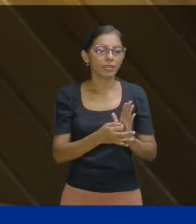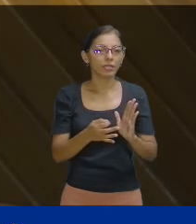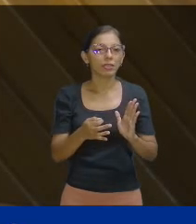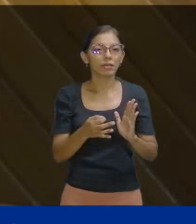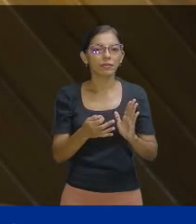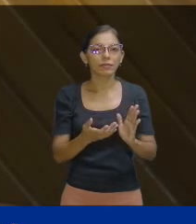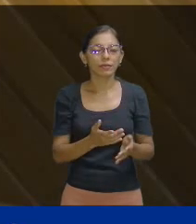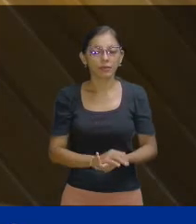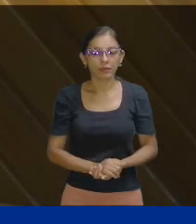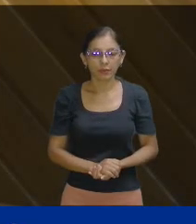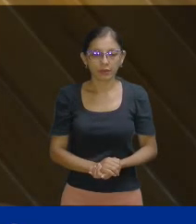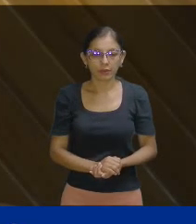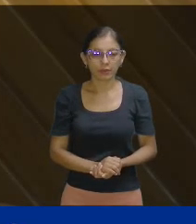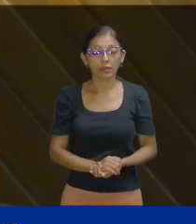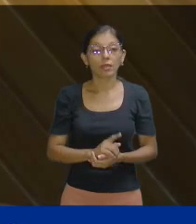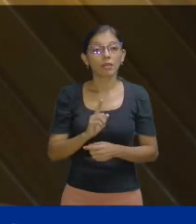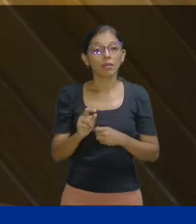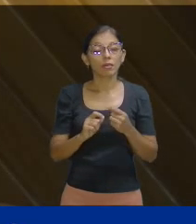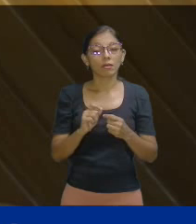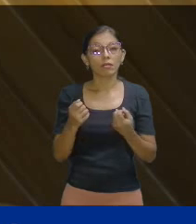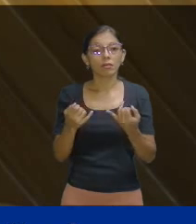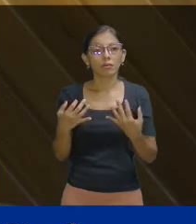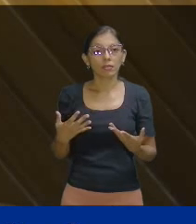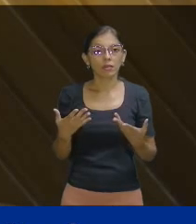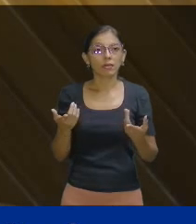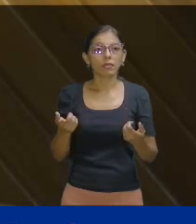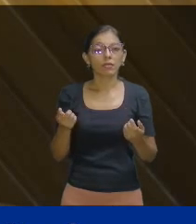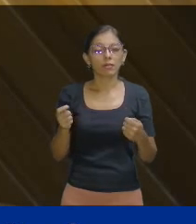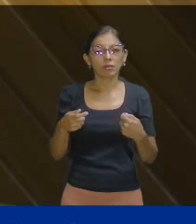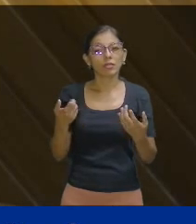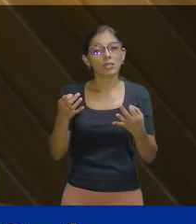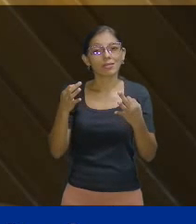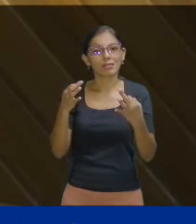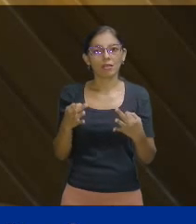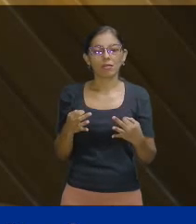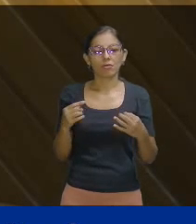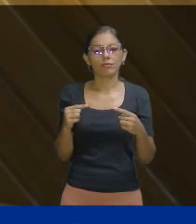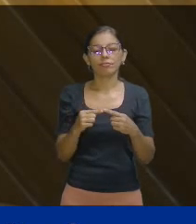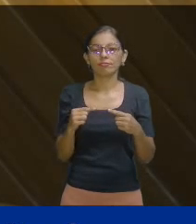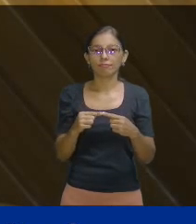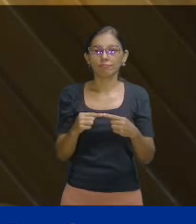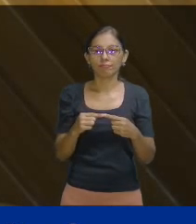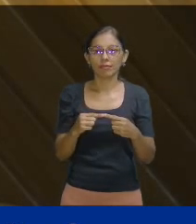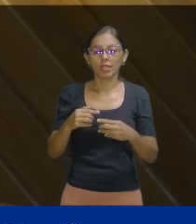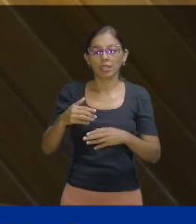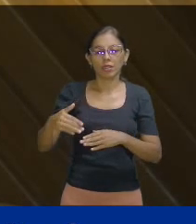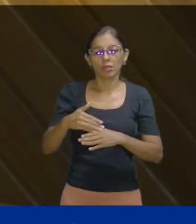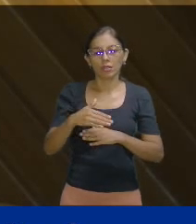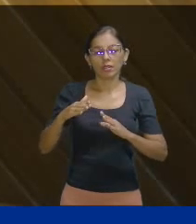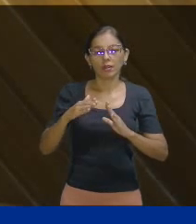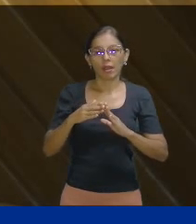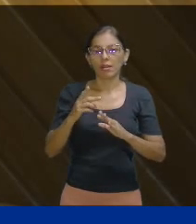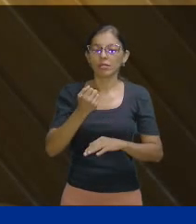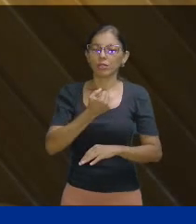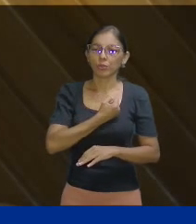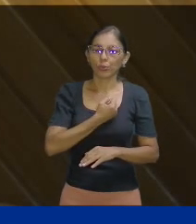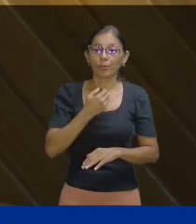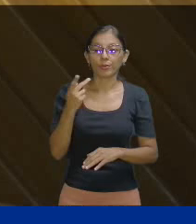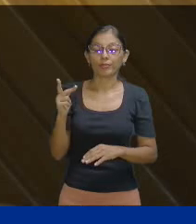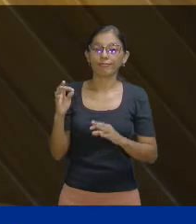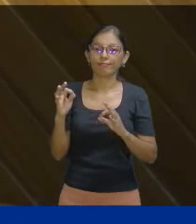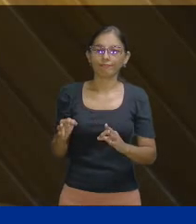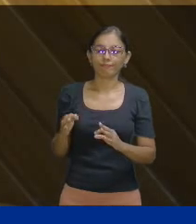recurso, argumentando que a citação se realizou de forma regular no endereço constante do cadastro eleitoral do